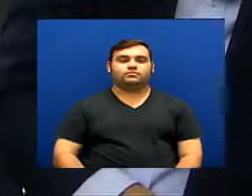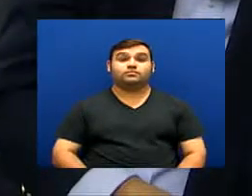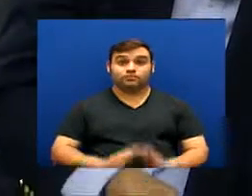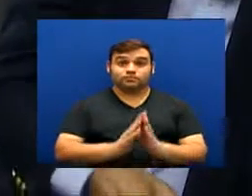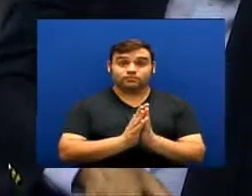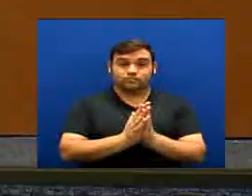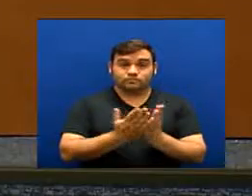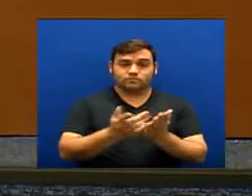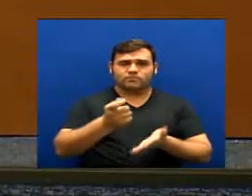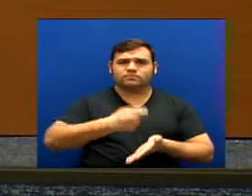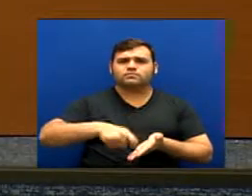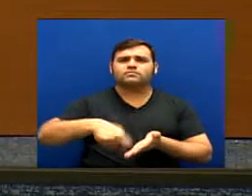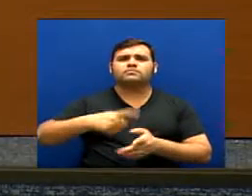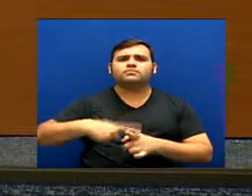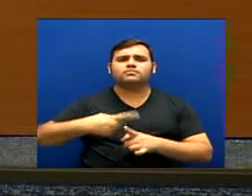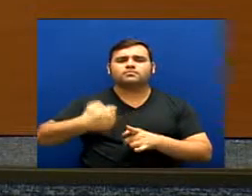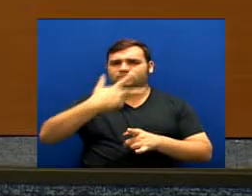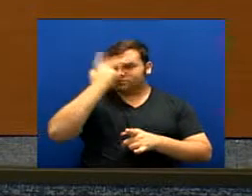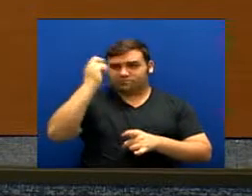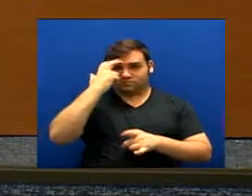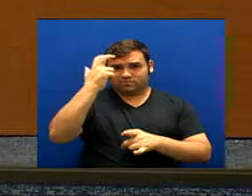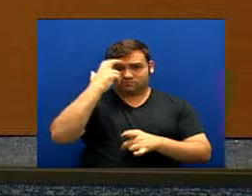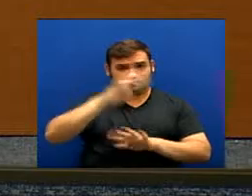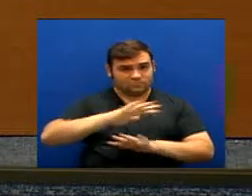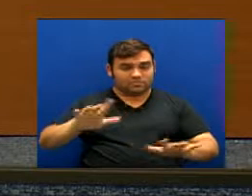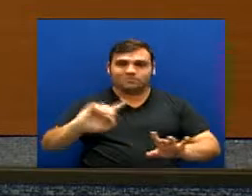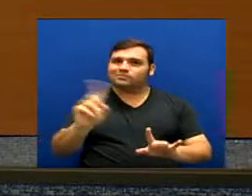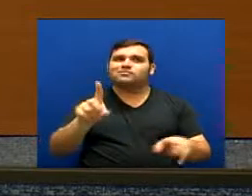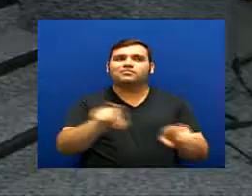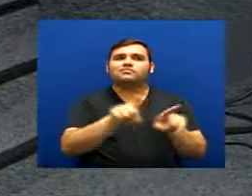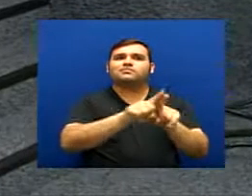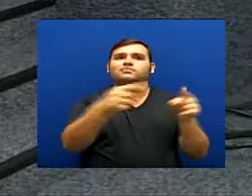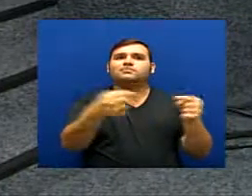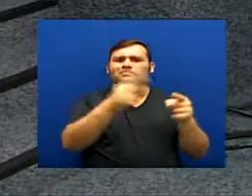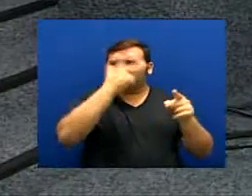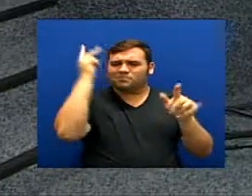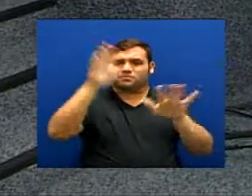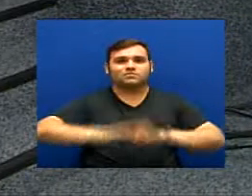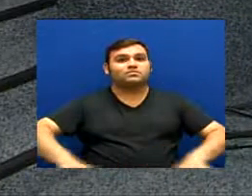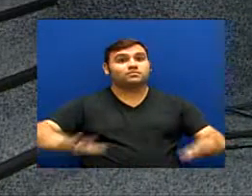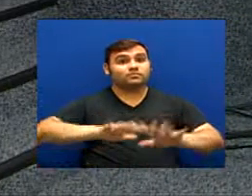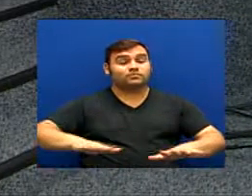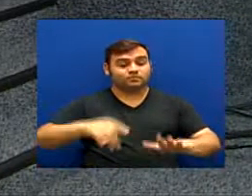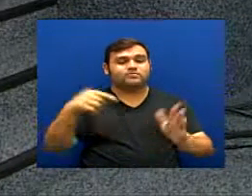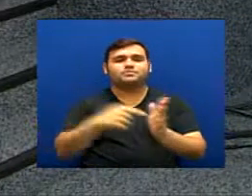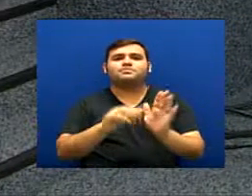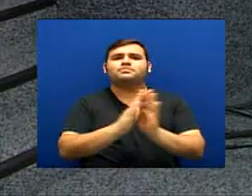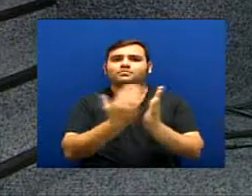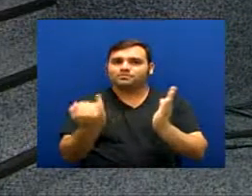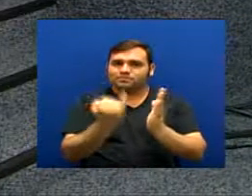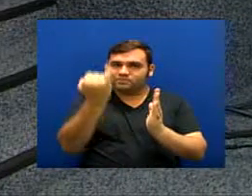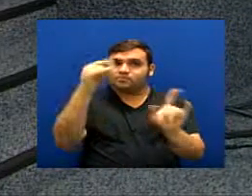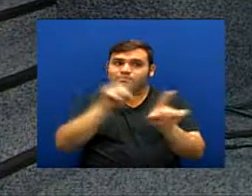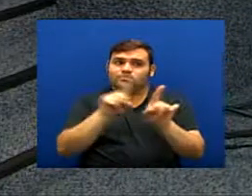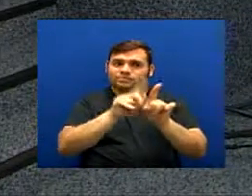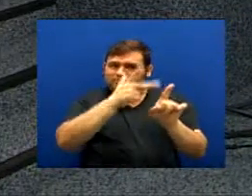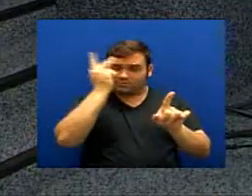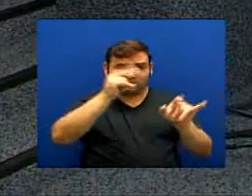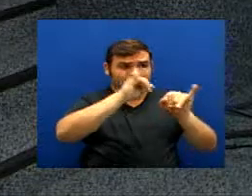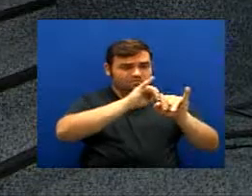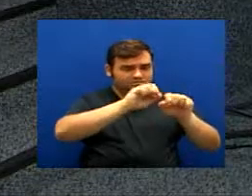F. Silva, por sua presença nesta casa, na data de hoje, na sessão solene comemorativa ao Dia da Bíblia, realizada